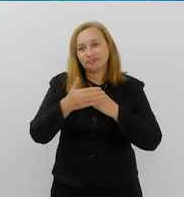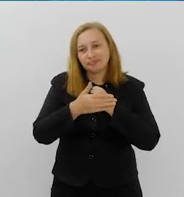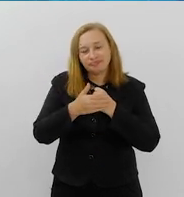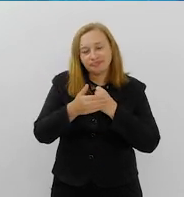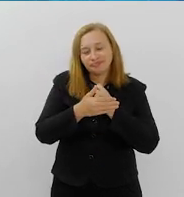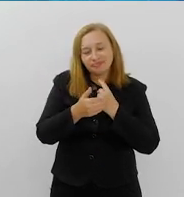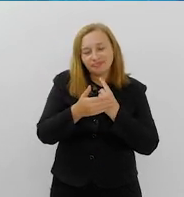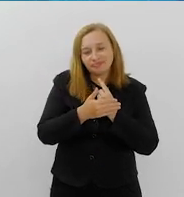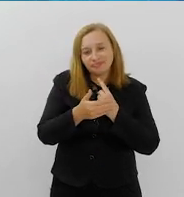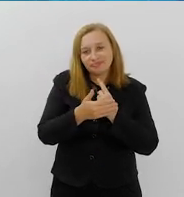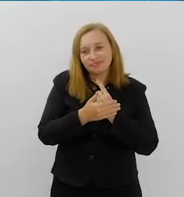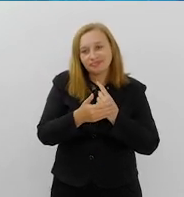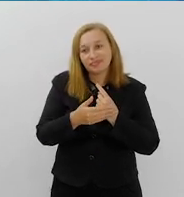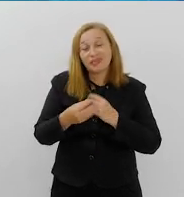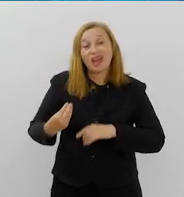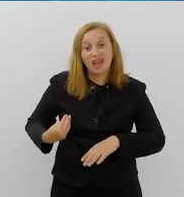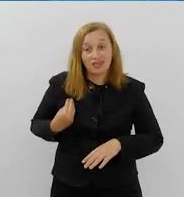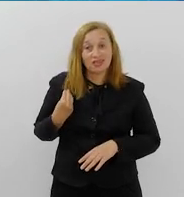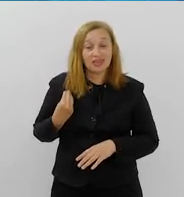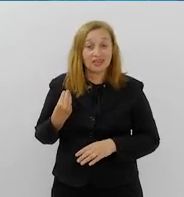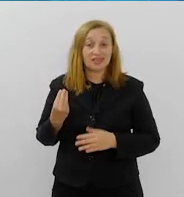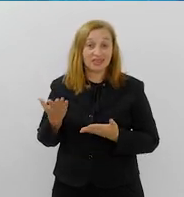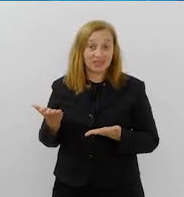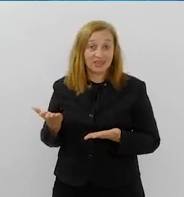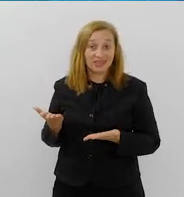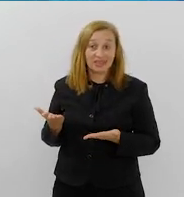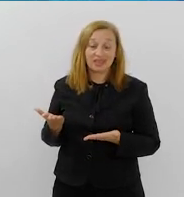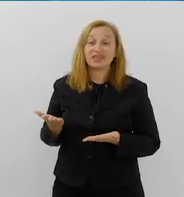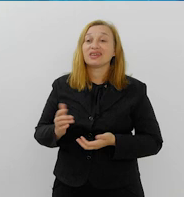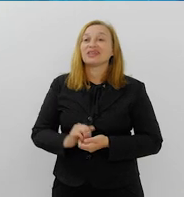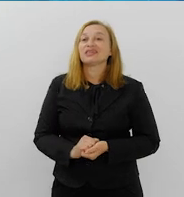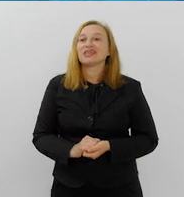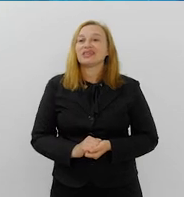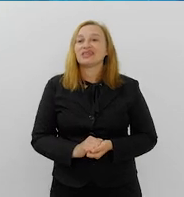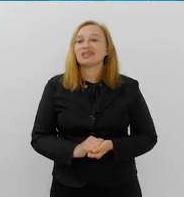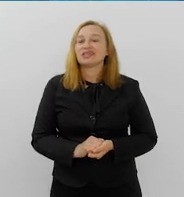afetiva, carinho, a vida ali, né? Porque